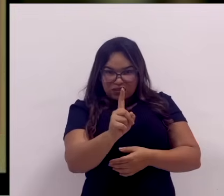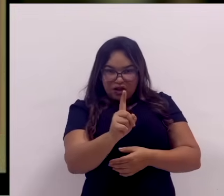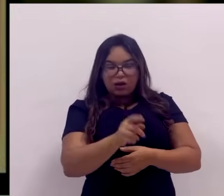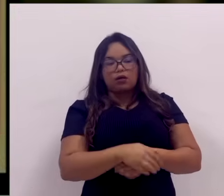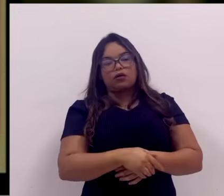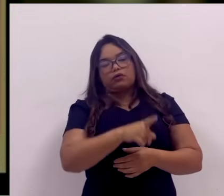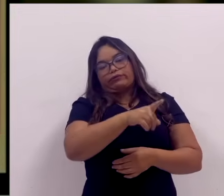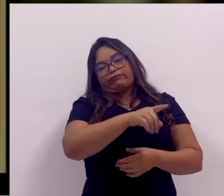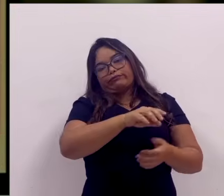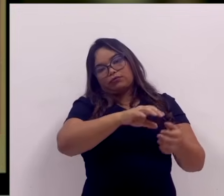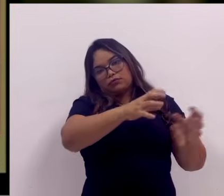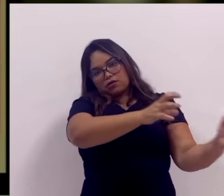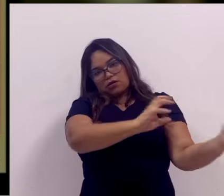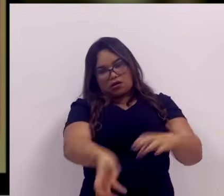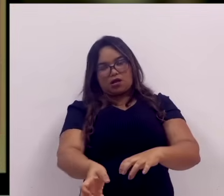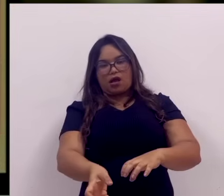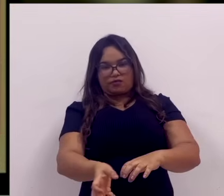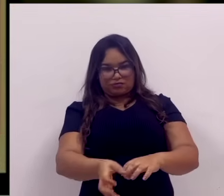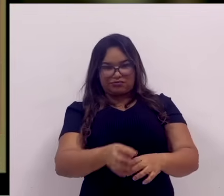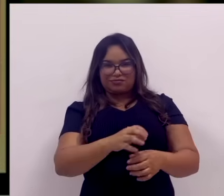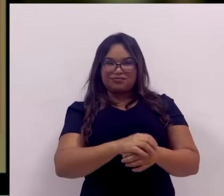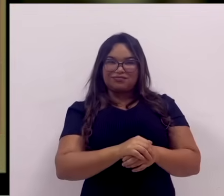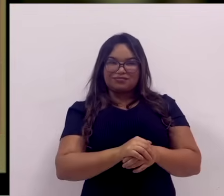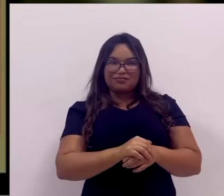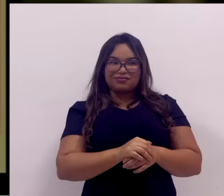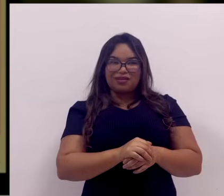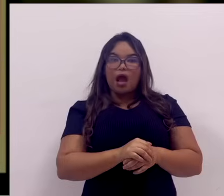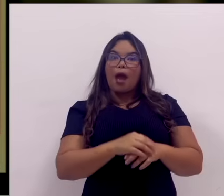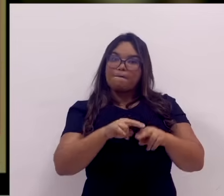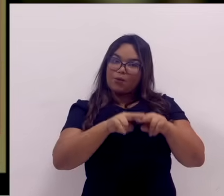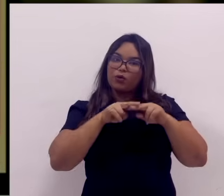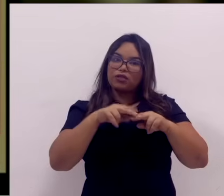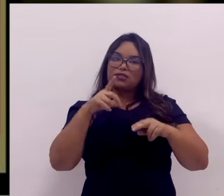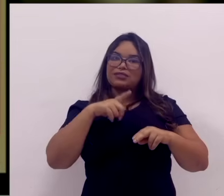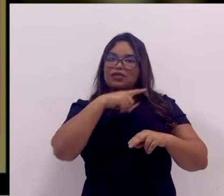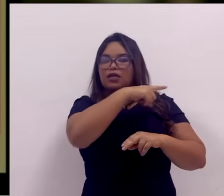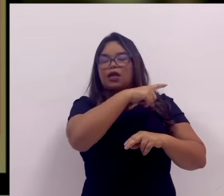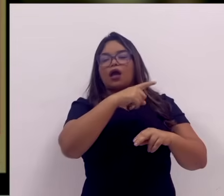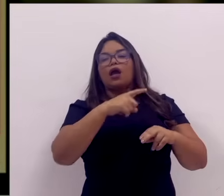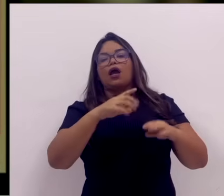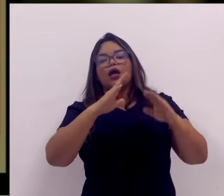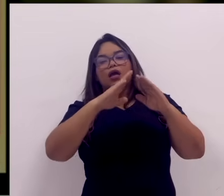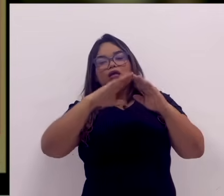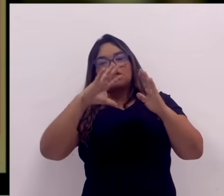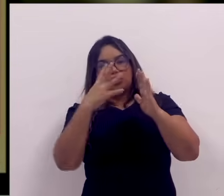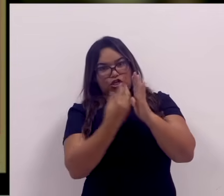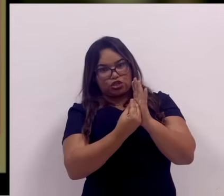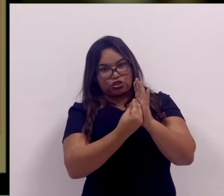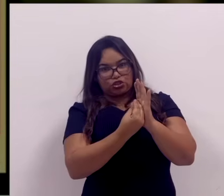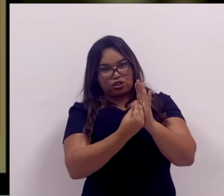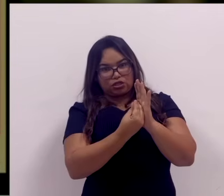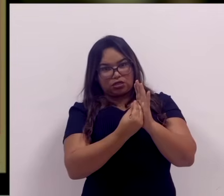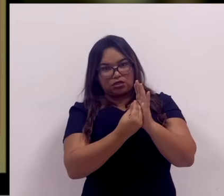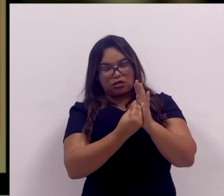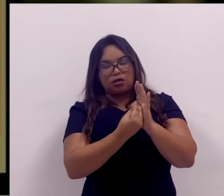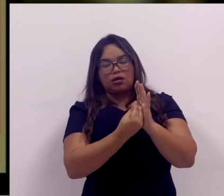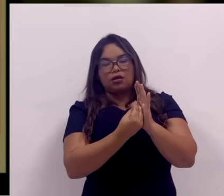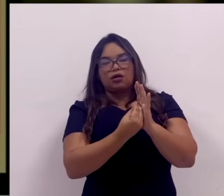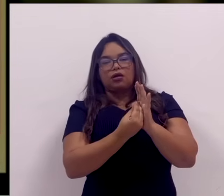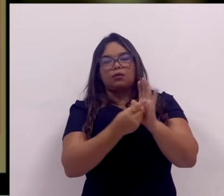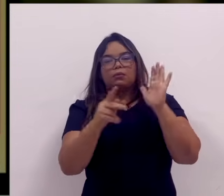dinheiro para pagar. E aqui havia um templo ao imperador Trajano. Templos que com certeza eram dedicados a muitos deuses.